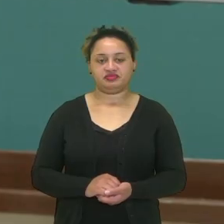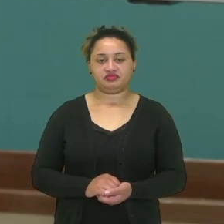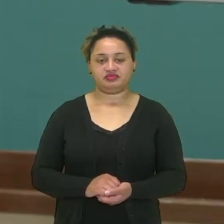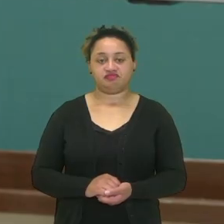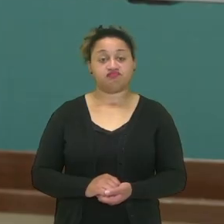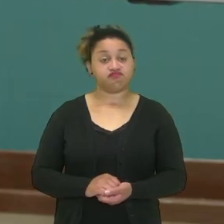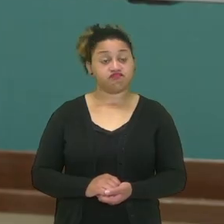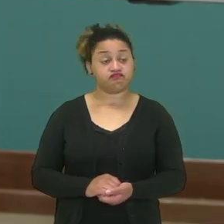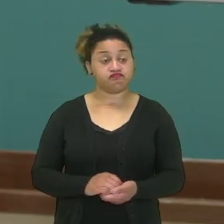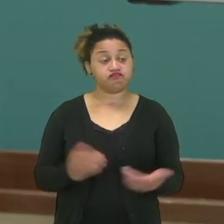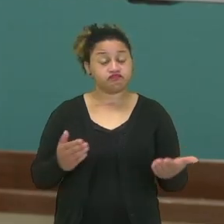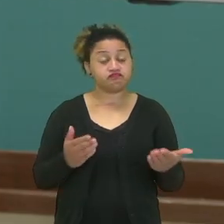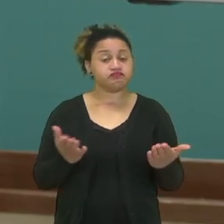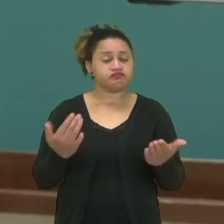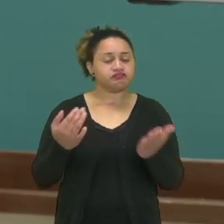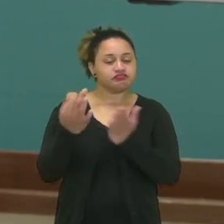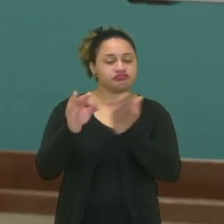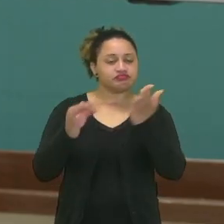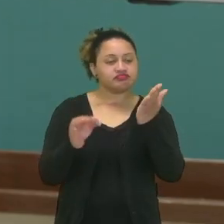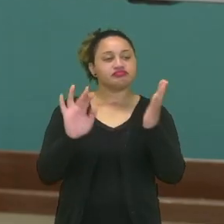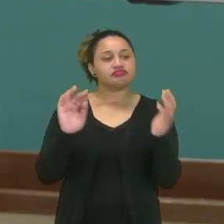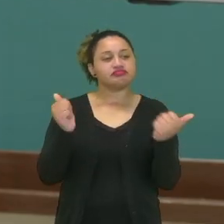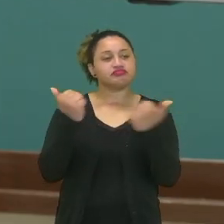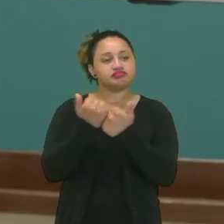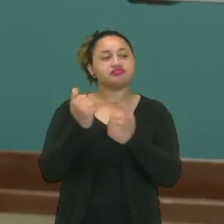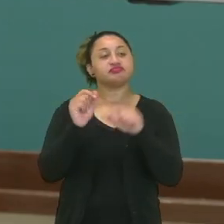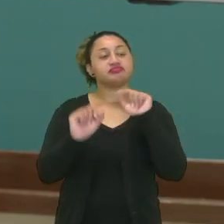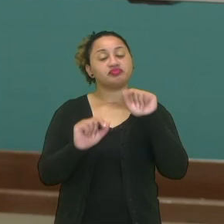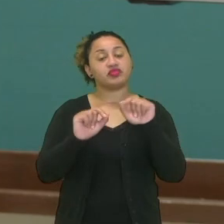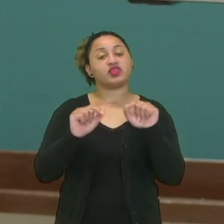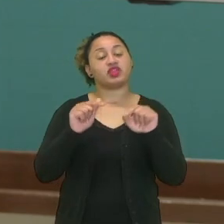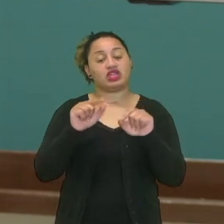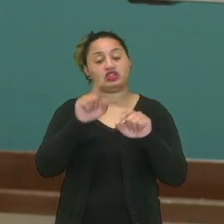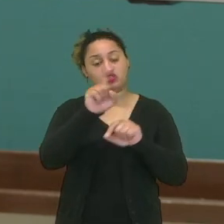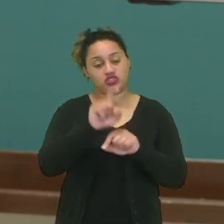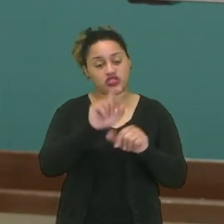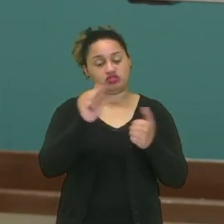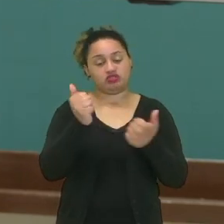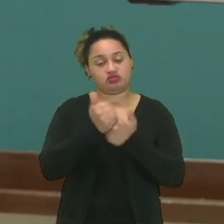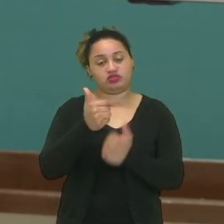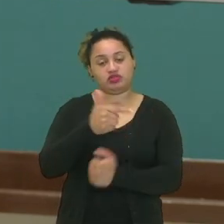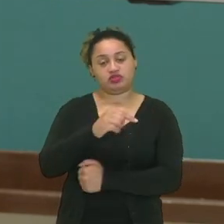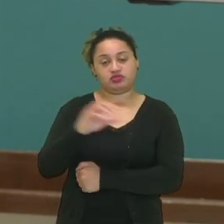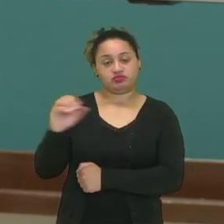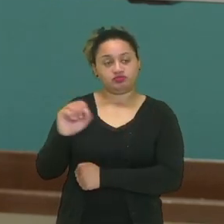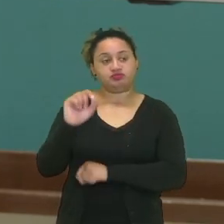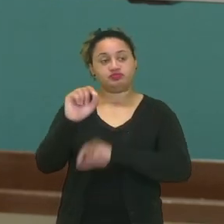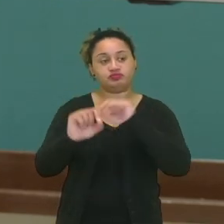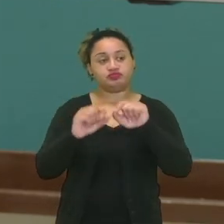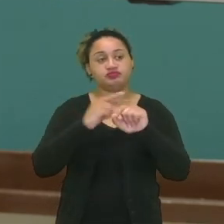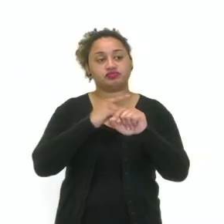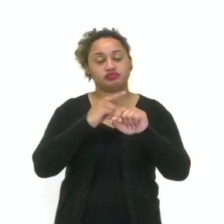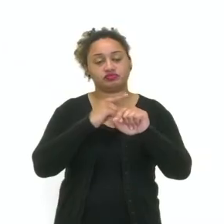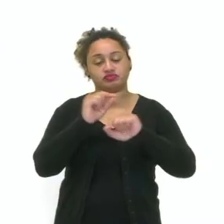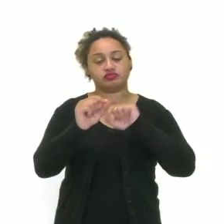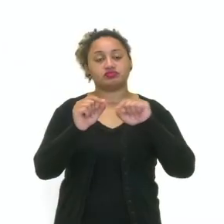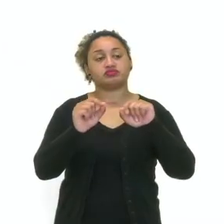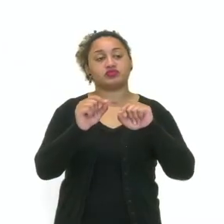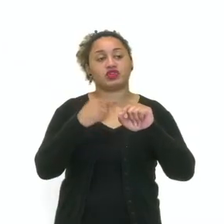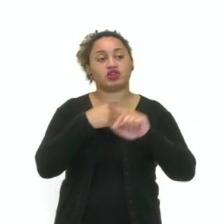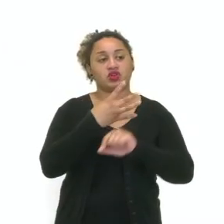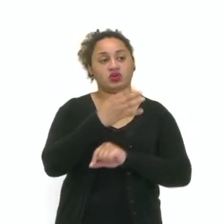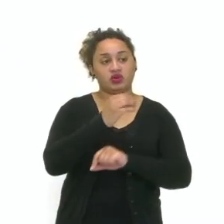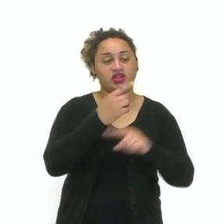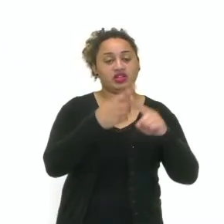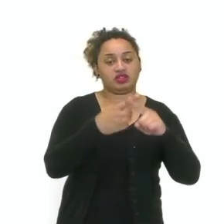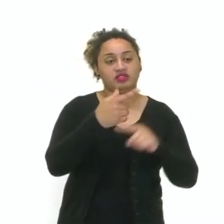Então vamos lá, gente. Então, substituindo aqui as 200 peças na função lucro, nós vamos ter aqui 40 vezes